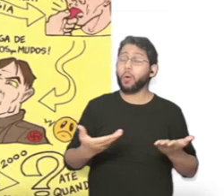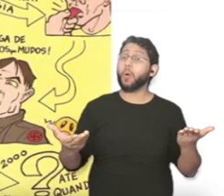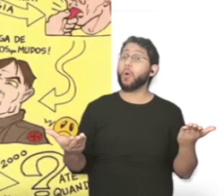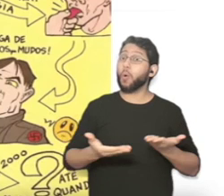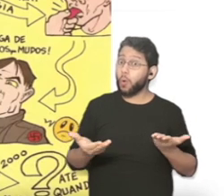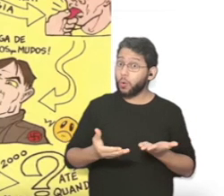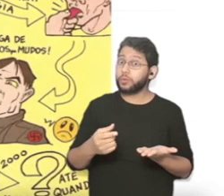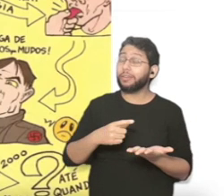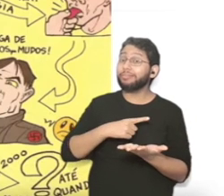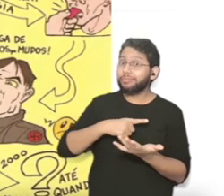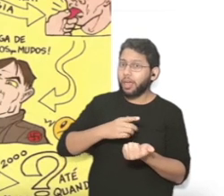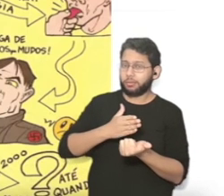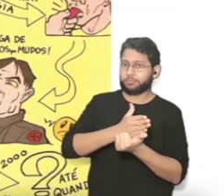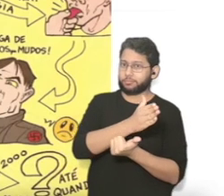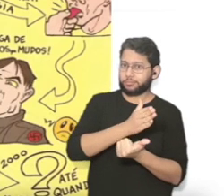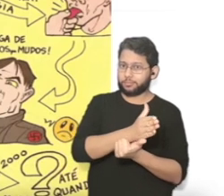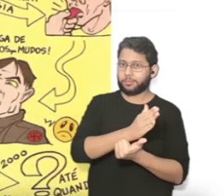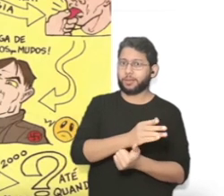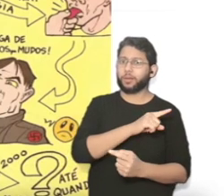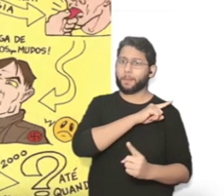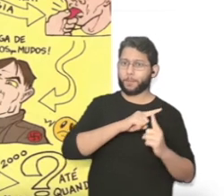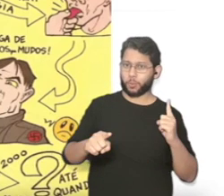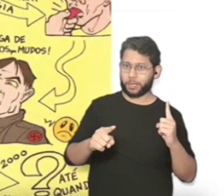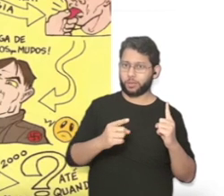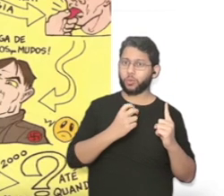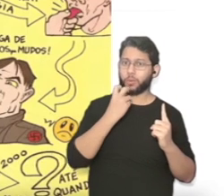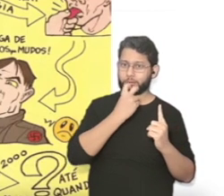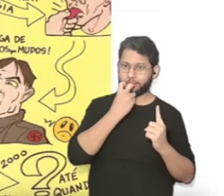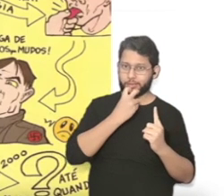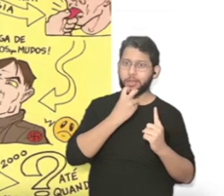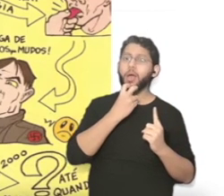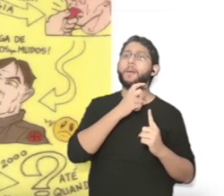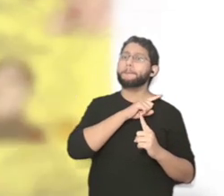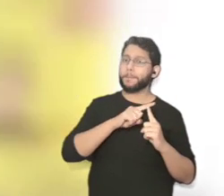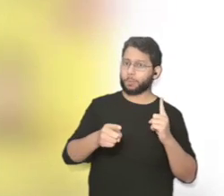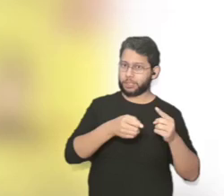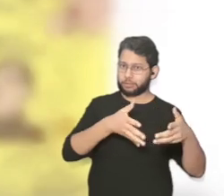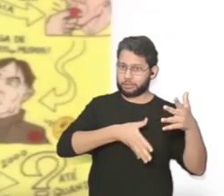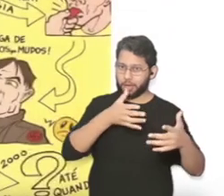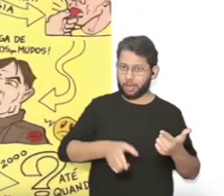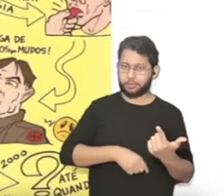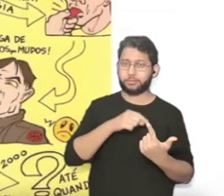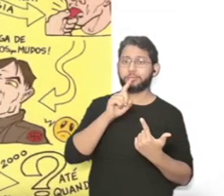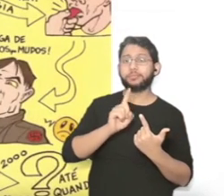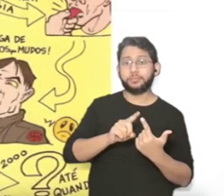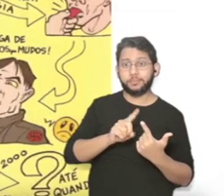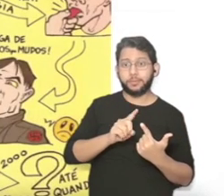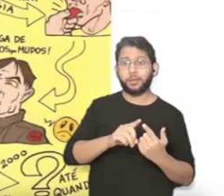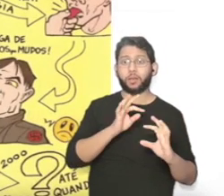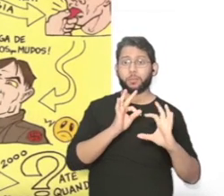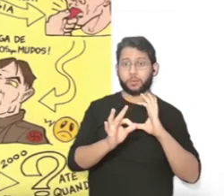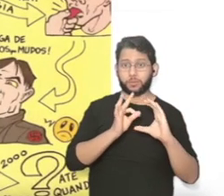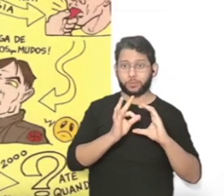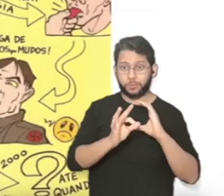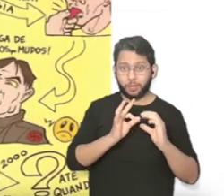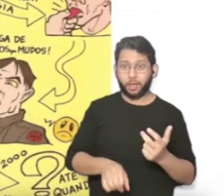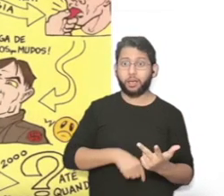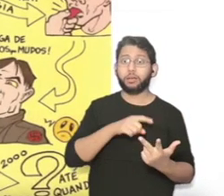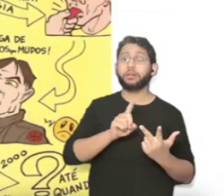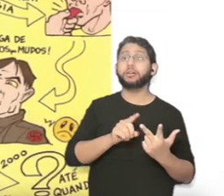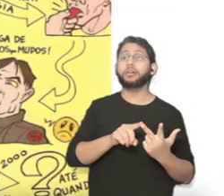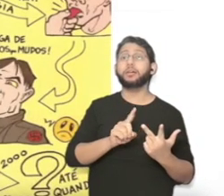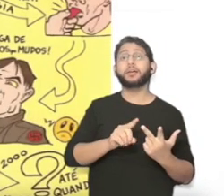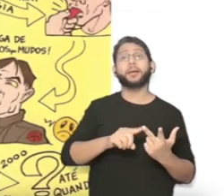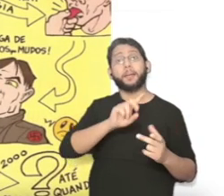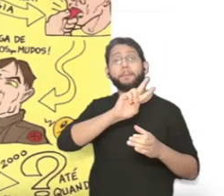gente chama hoje, né, a abordagem educacional, na verdade, que a gente chama hoje de bilinguismo. E então, a abordagem bilíngue é considerada